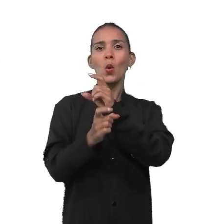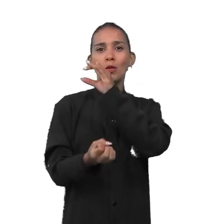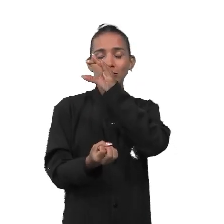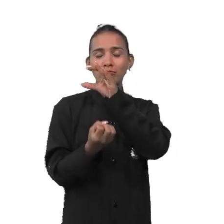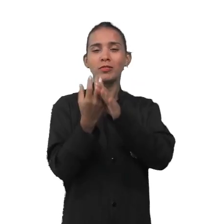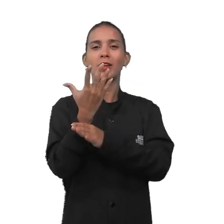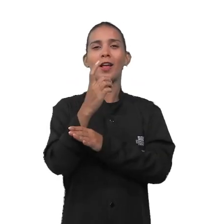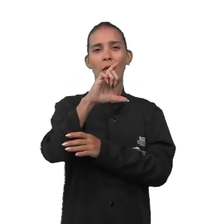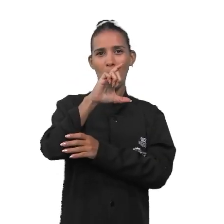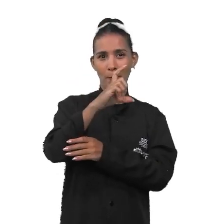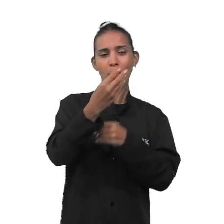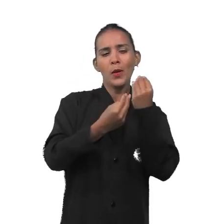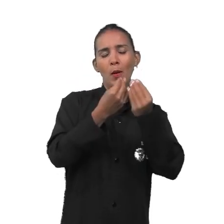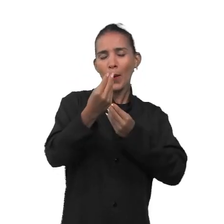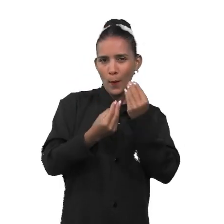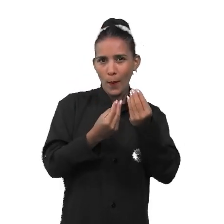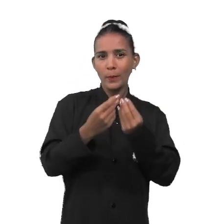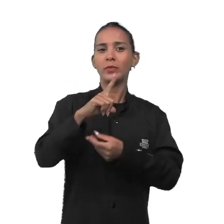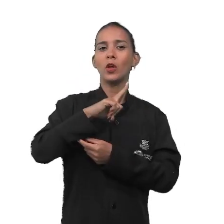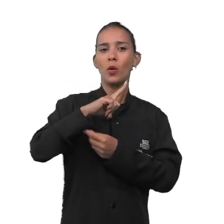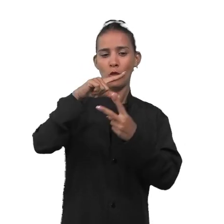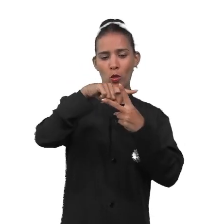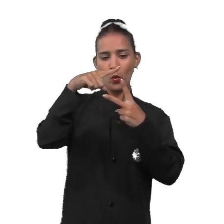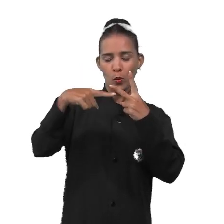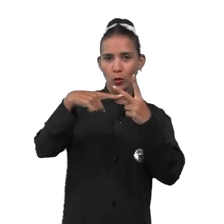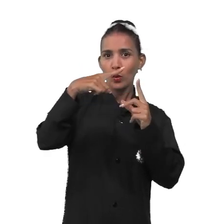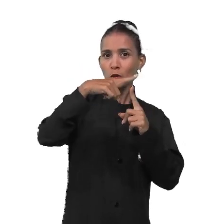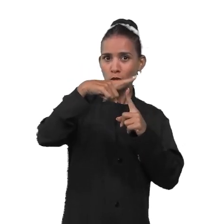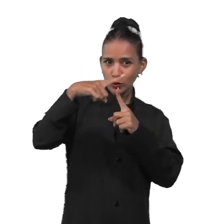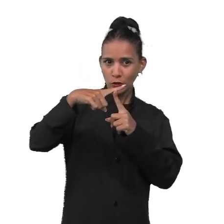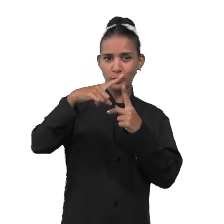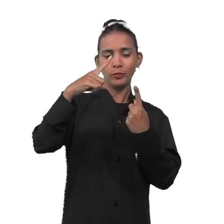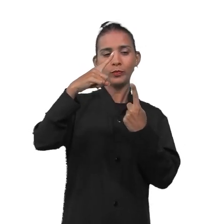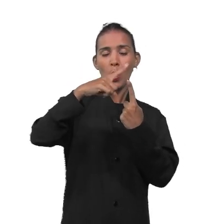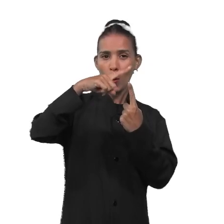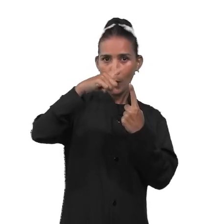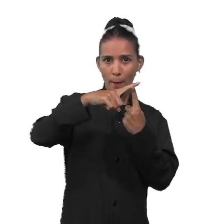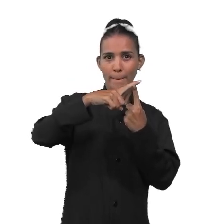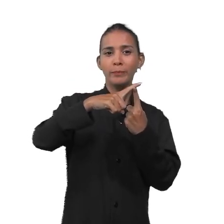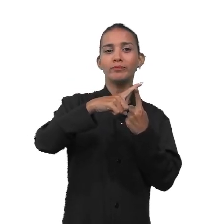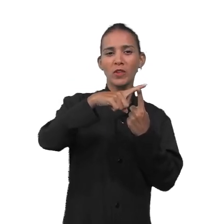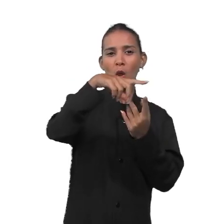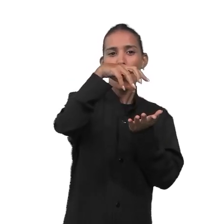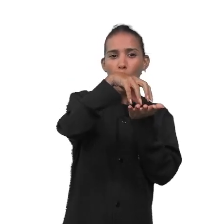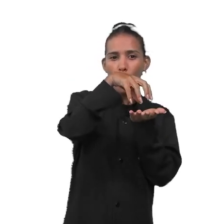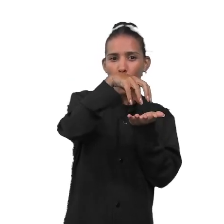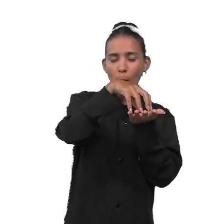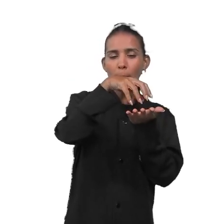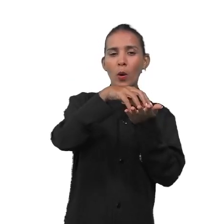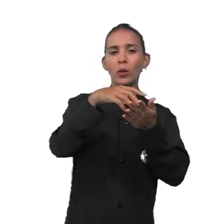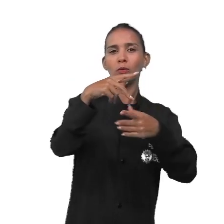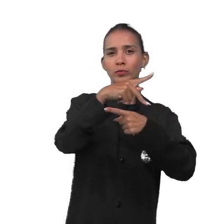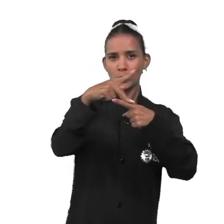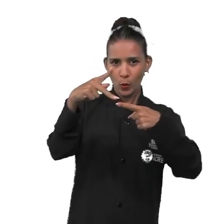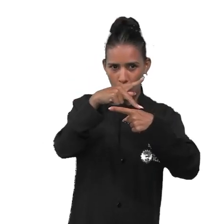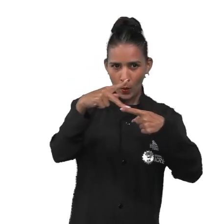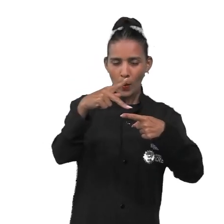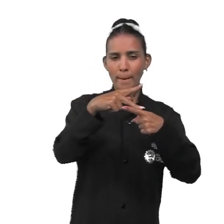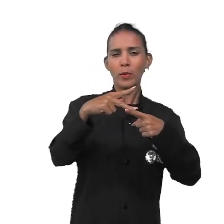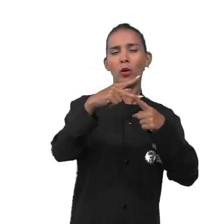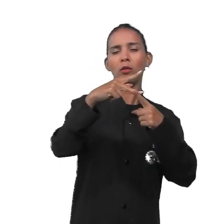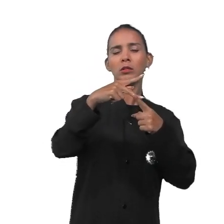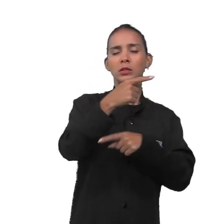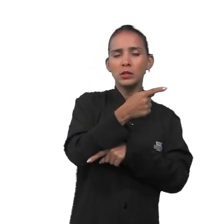numa pilha eu tenho dois polos, um polo negativo e um polo positivo, igual à sua pilha de casa. Esse